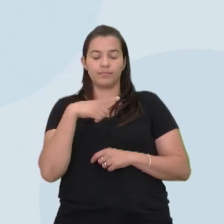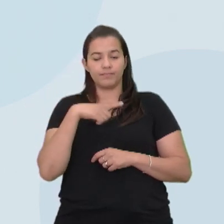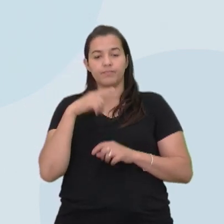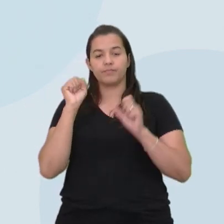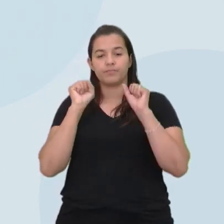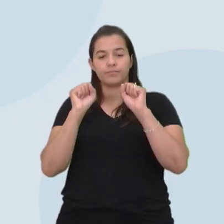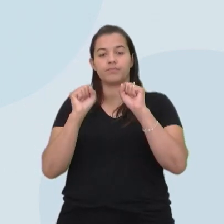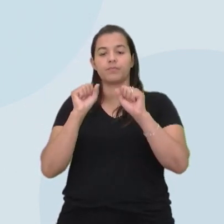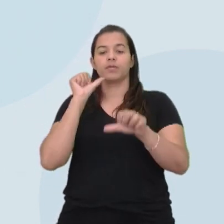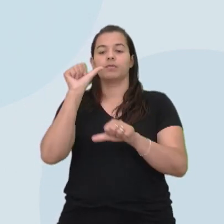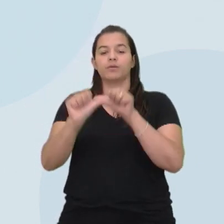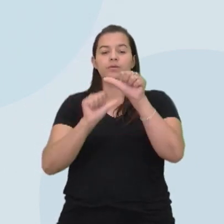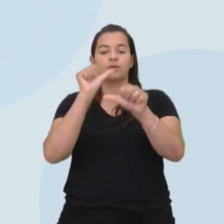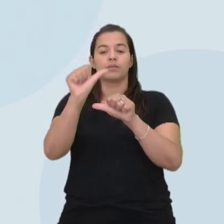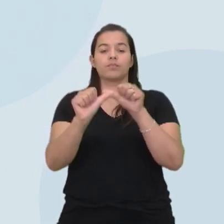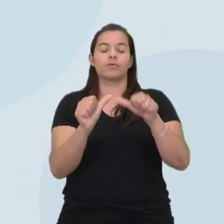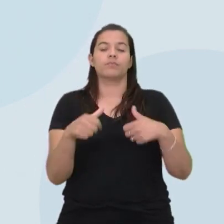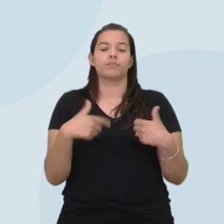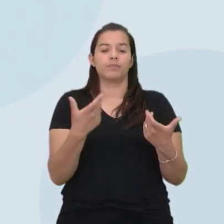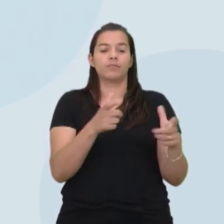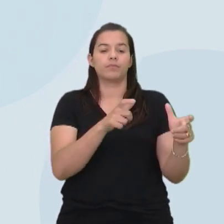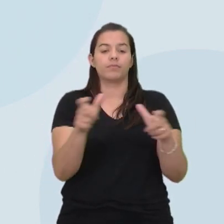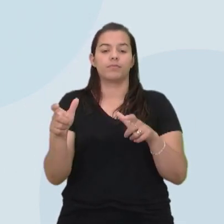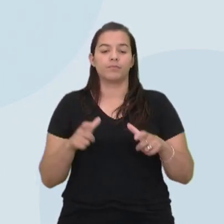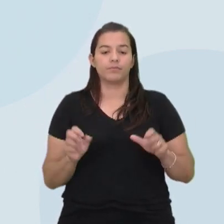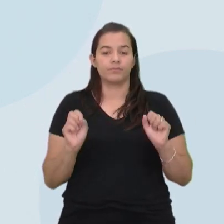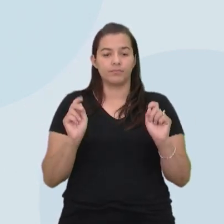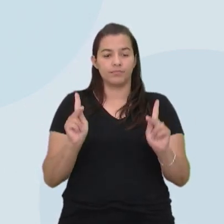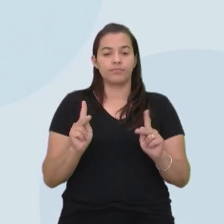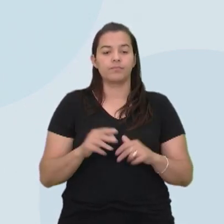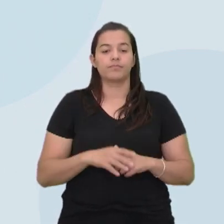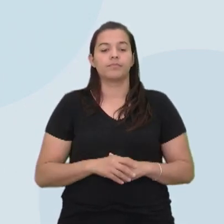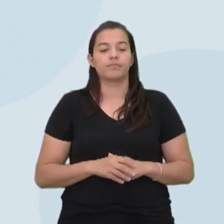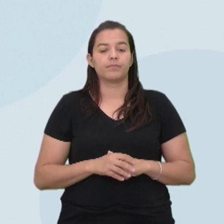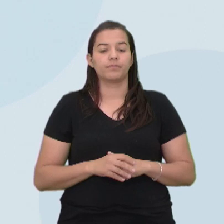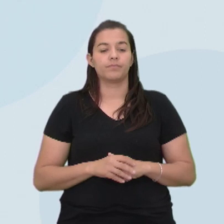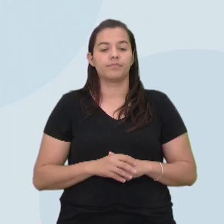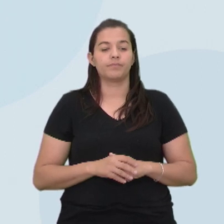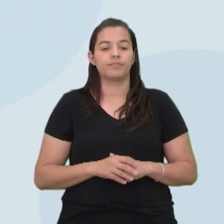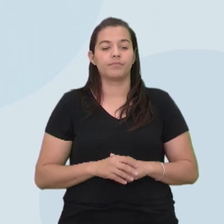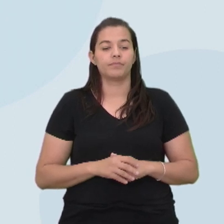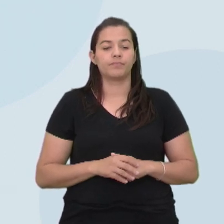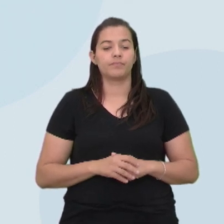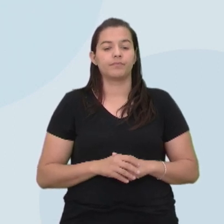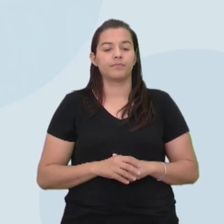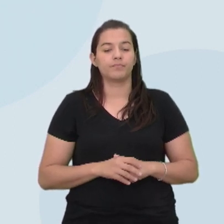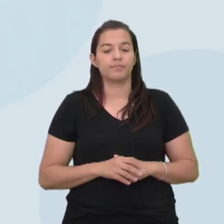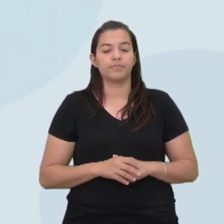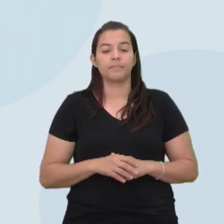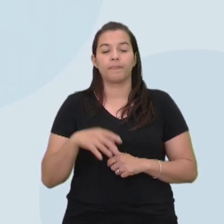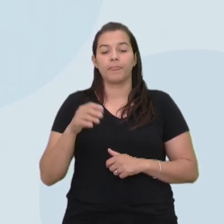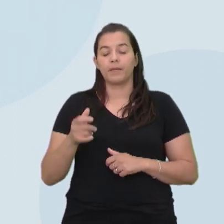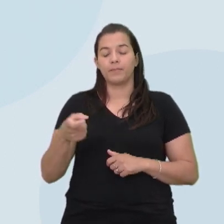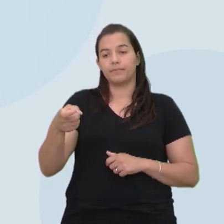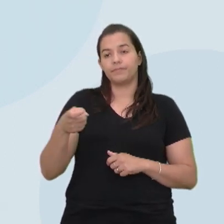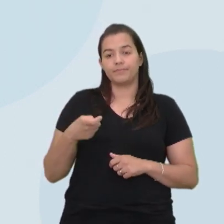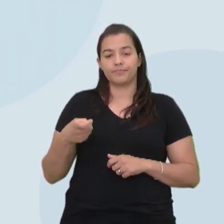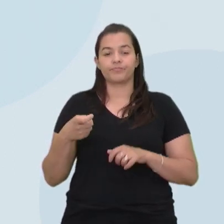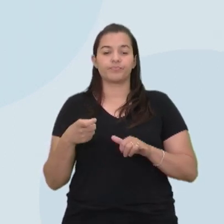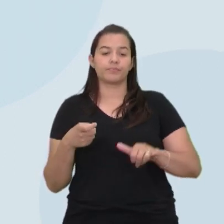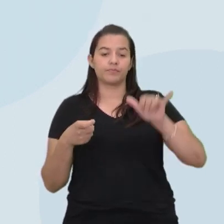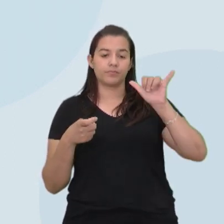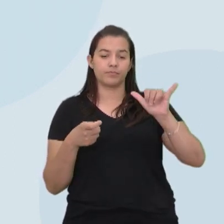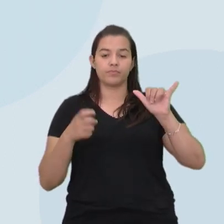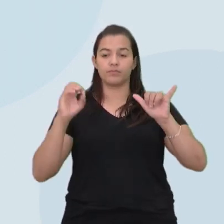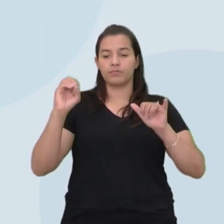tem o para você trocar a posição aleatória. Tudo bem? Legal. O próximo que tem, vá para x, y, 0